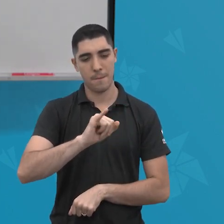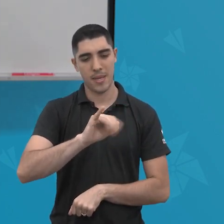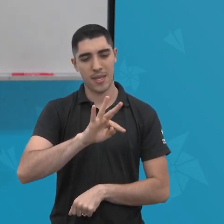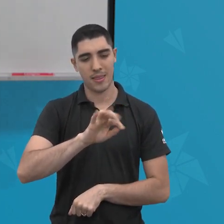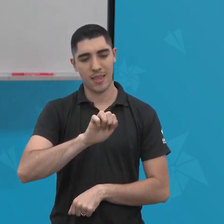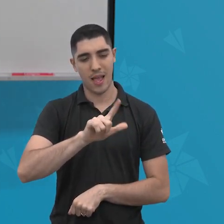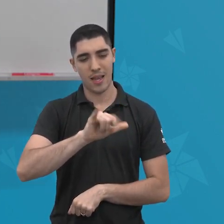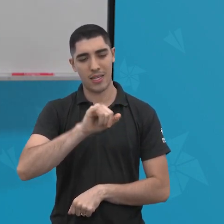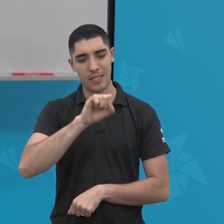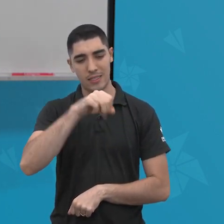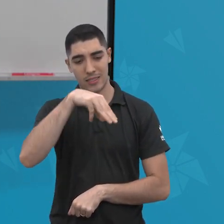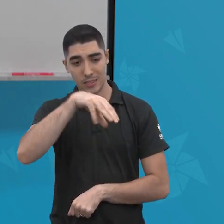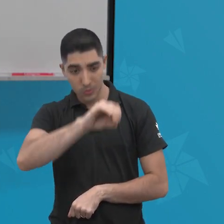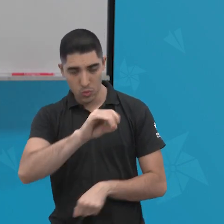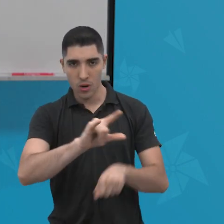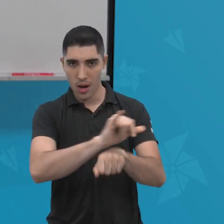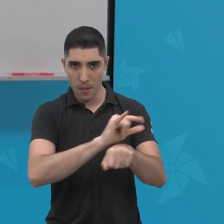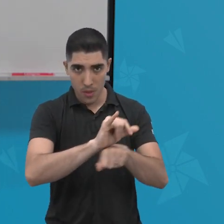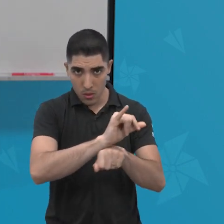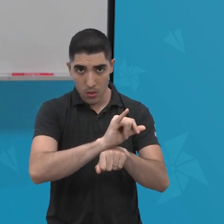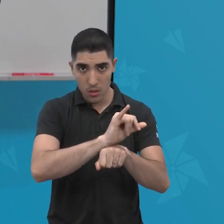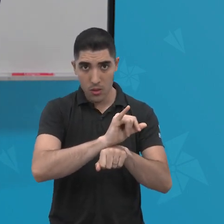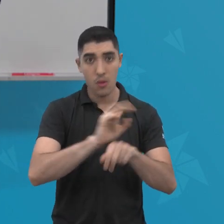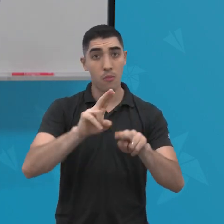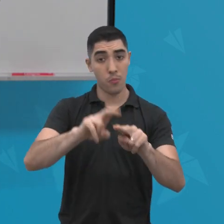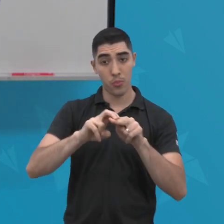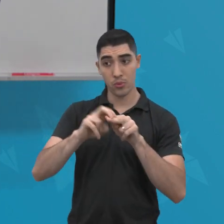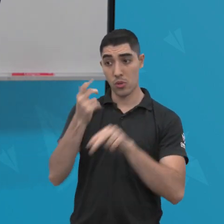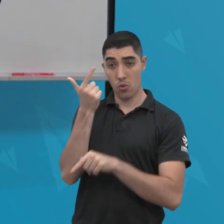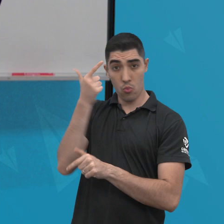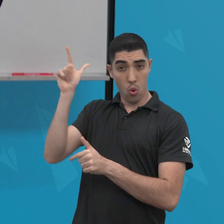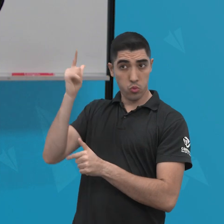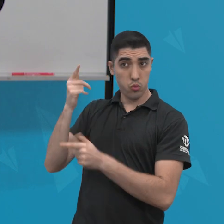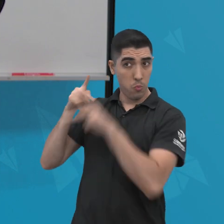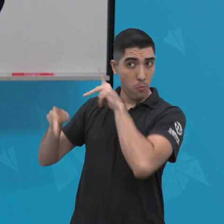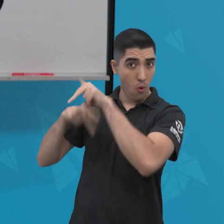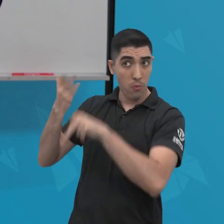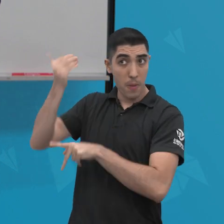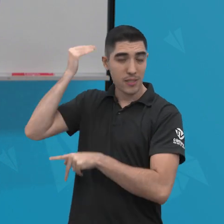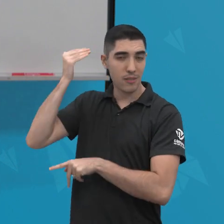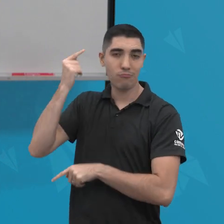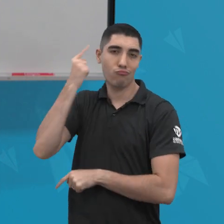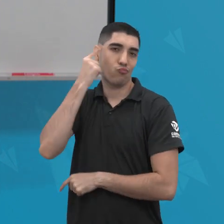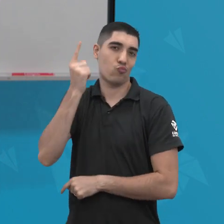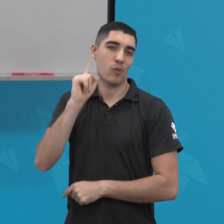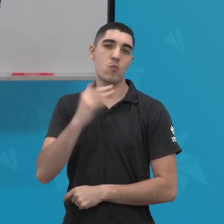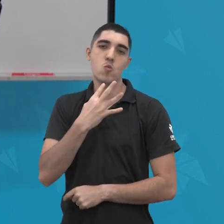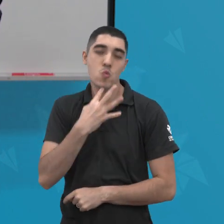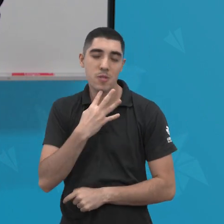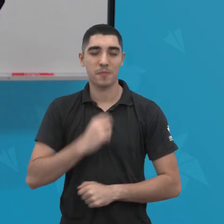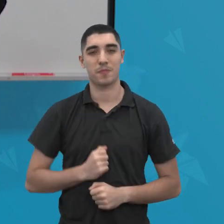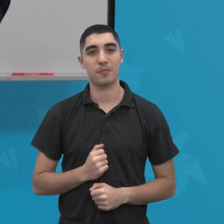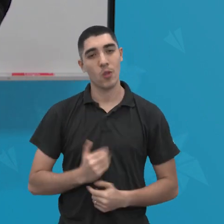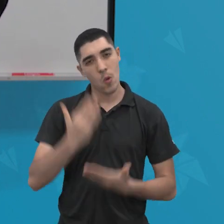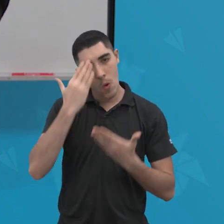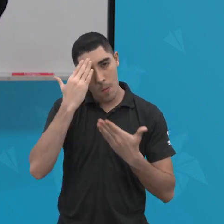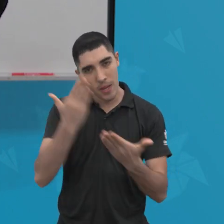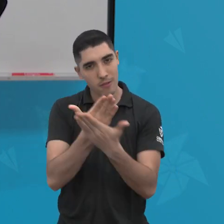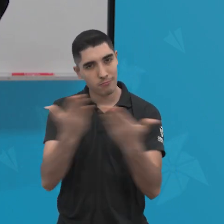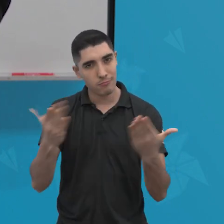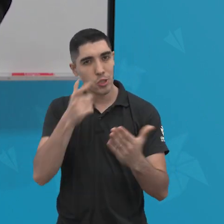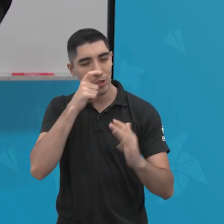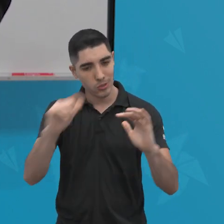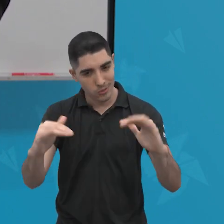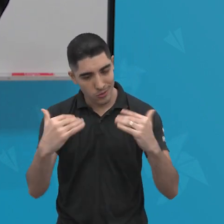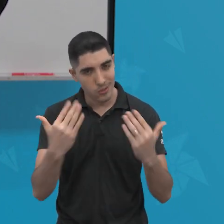não estava prevista no horizonte mais imediato daquelas pessoas. Quero agradecer por esse